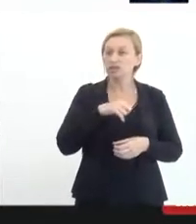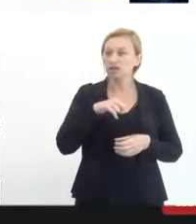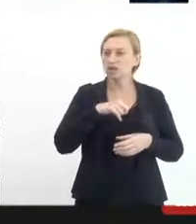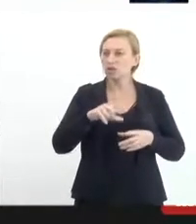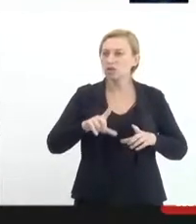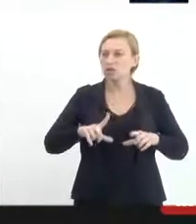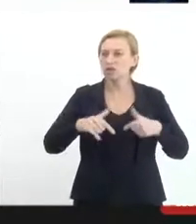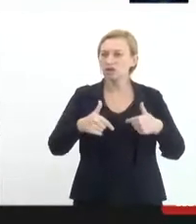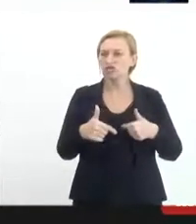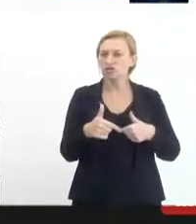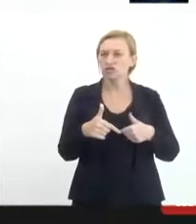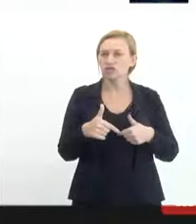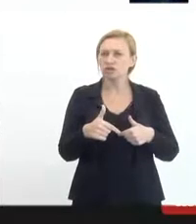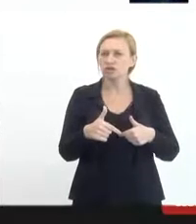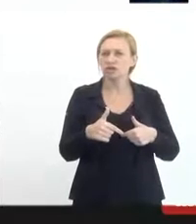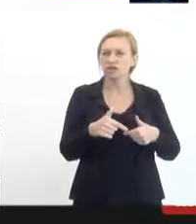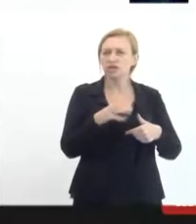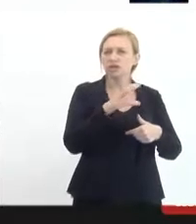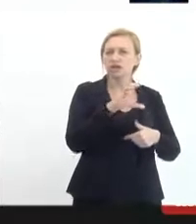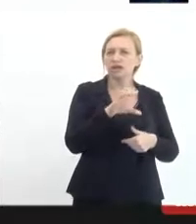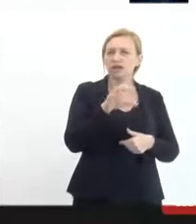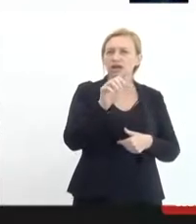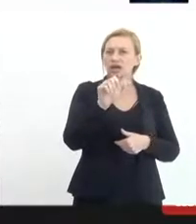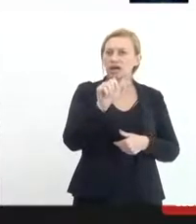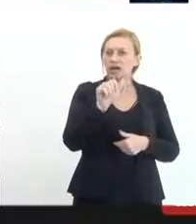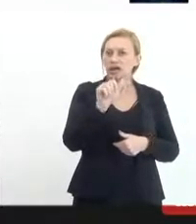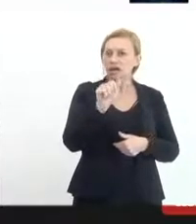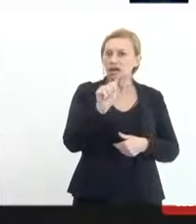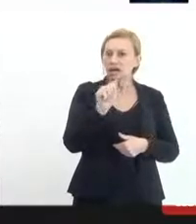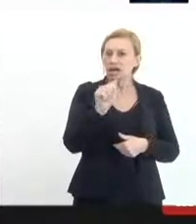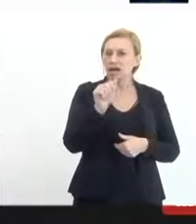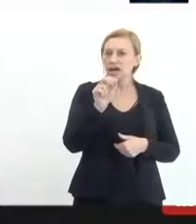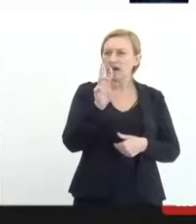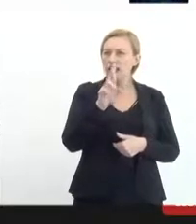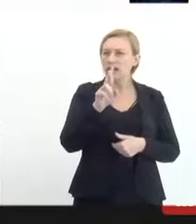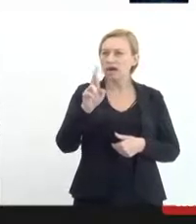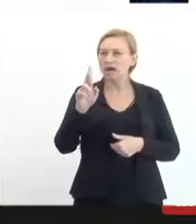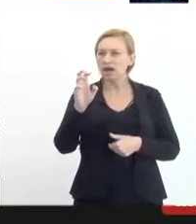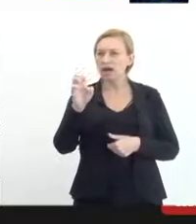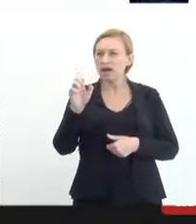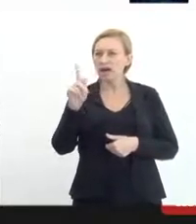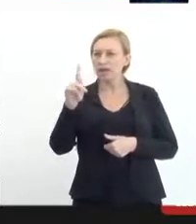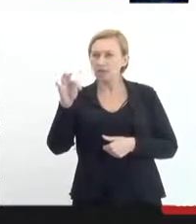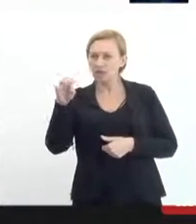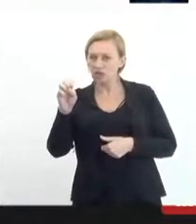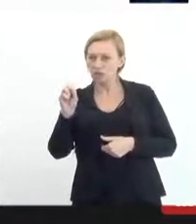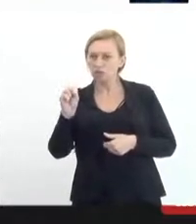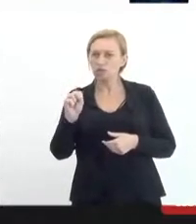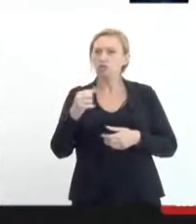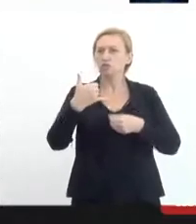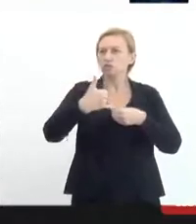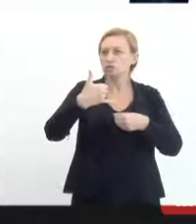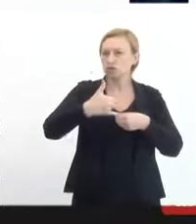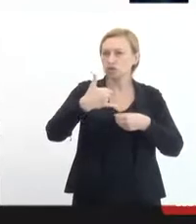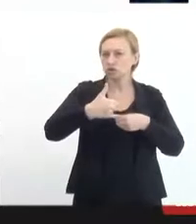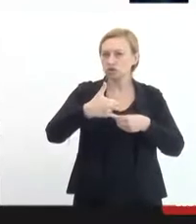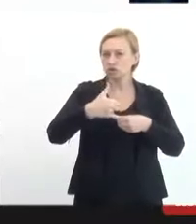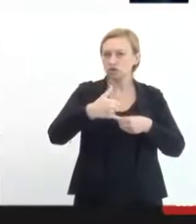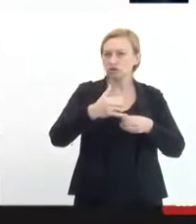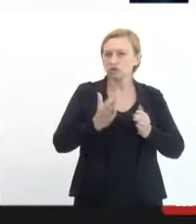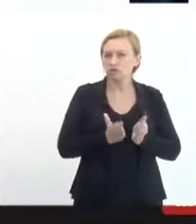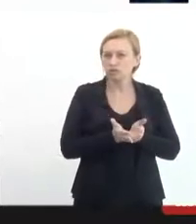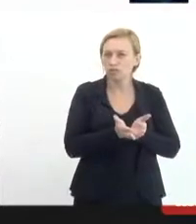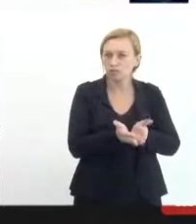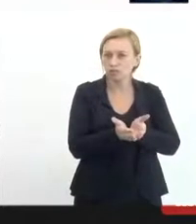operações de carregamento do combustível nas embarcações, diretamente nos terminais, e